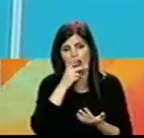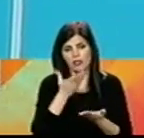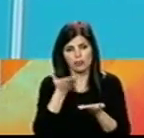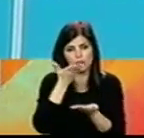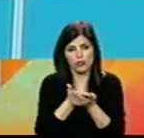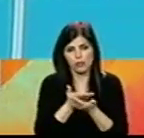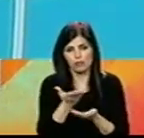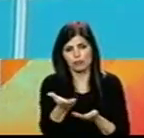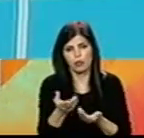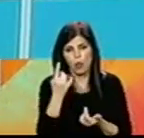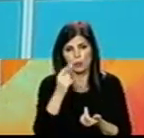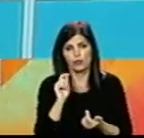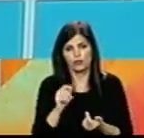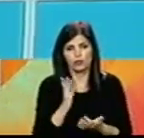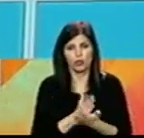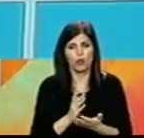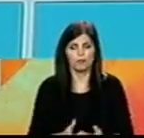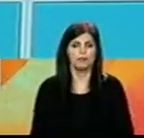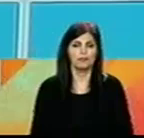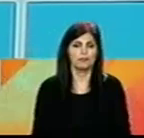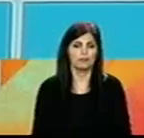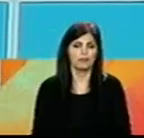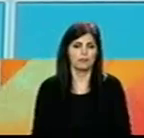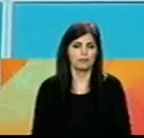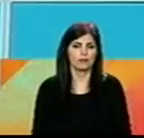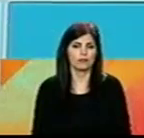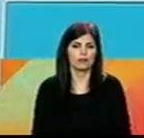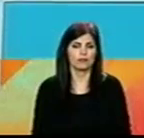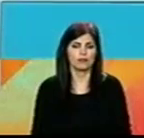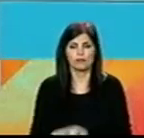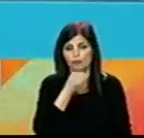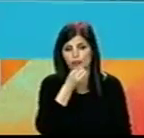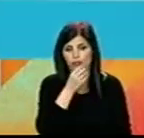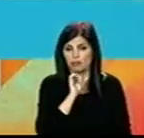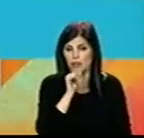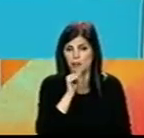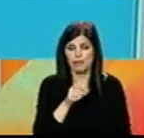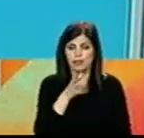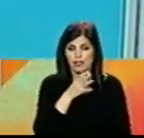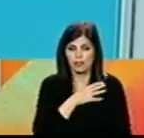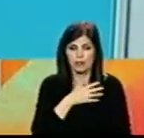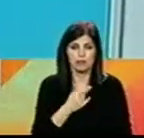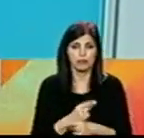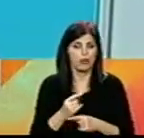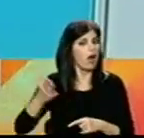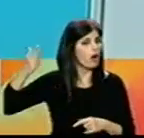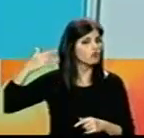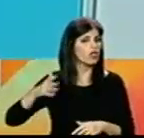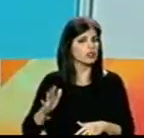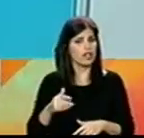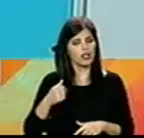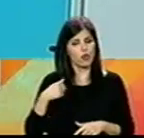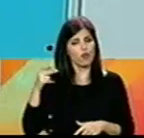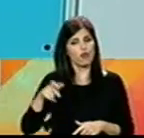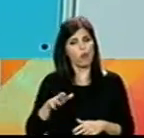cima e colocamos cerca de um minuto. Ok. Ainda não te contei, Sónia. Conta agora. Porque já foi há algum tempo. Eu